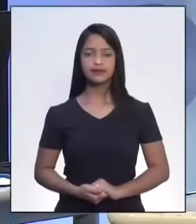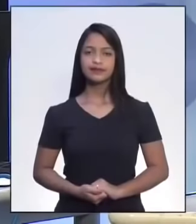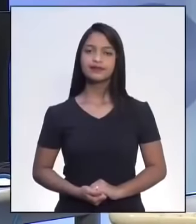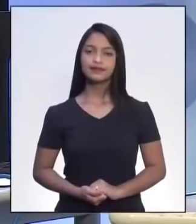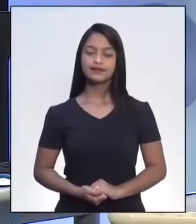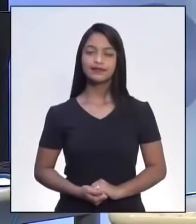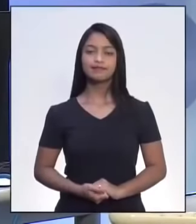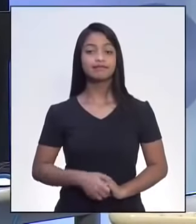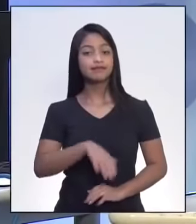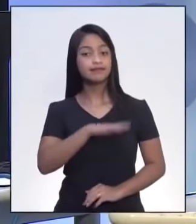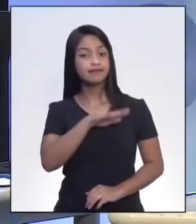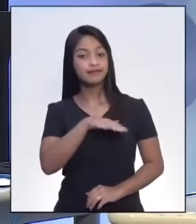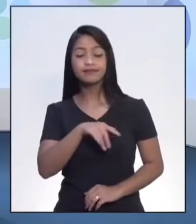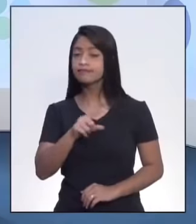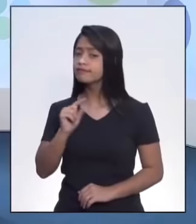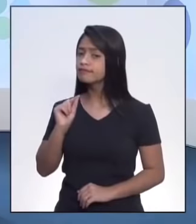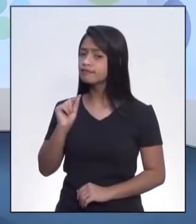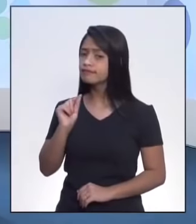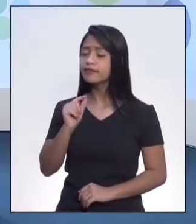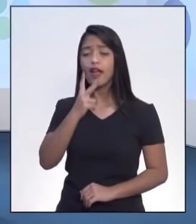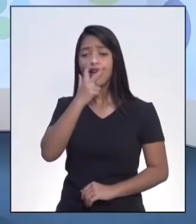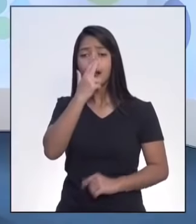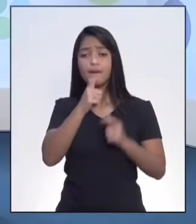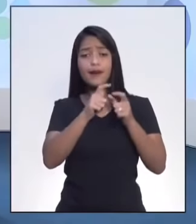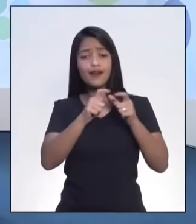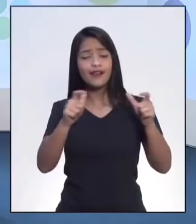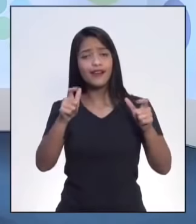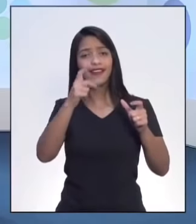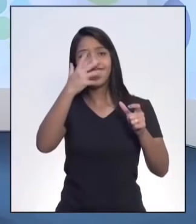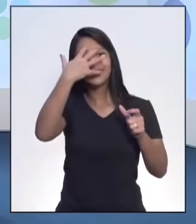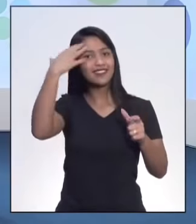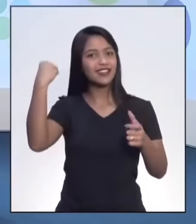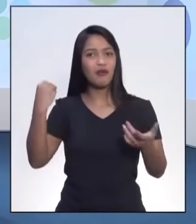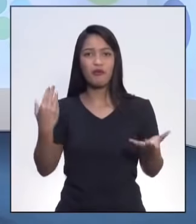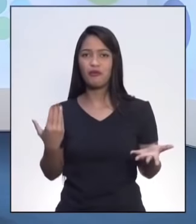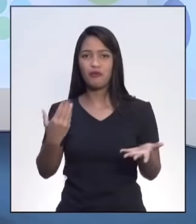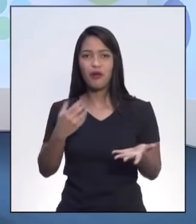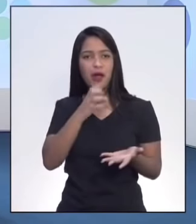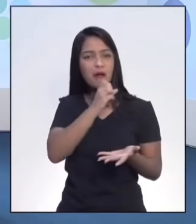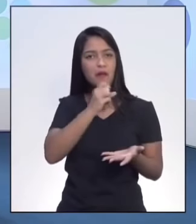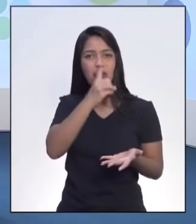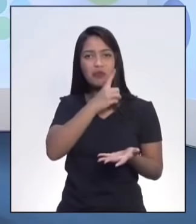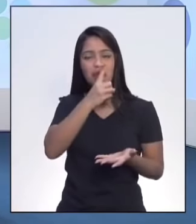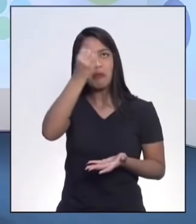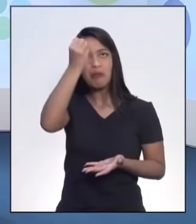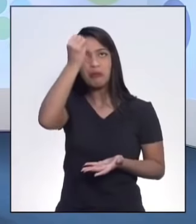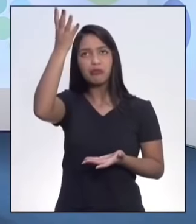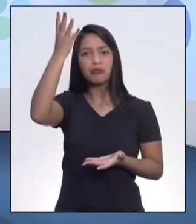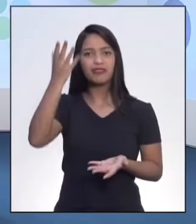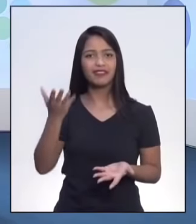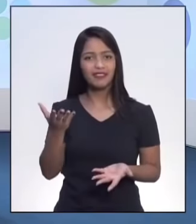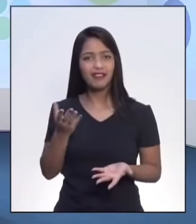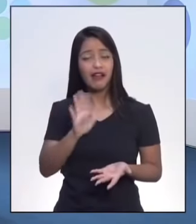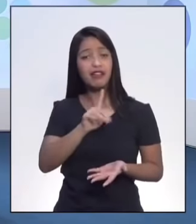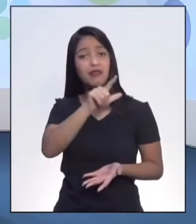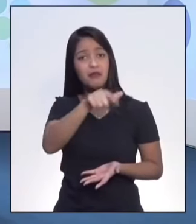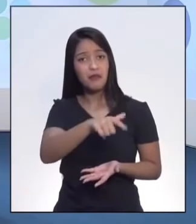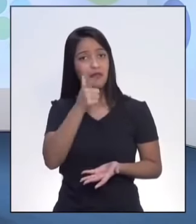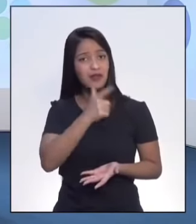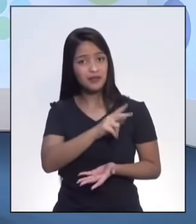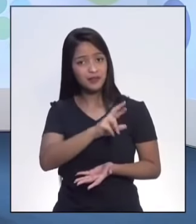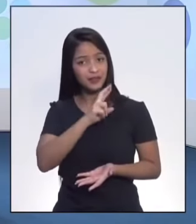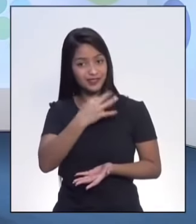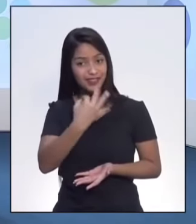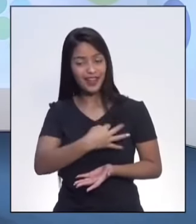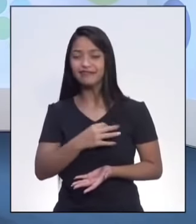Déia, Oi. eu acho que muitos aí tiveram amnésia no final de semana, né? Mas depois eles responderam, certo? Uhum. O que